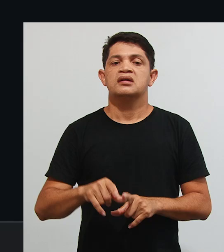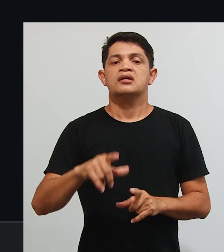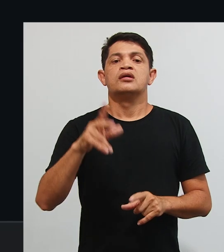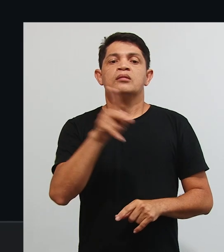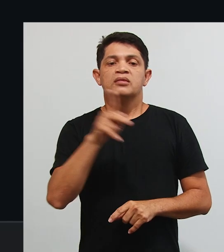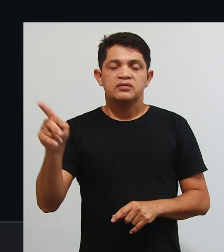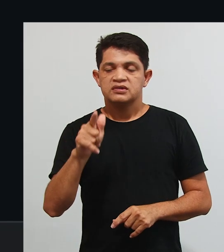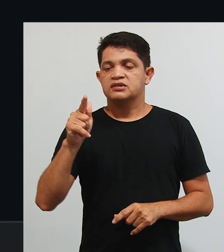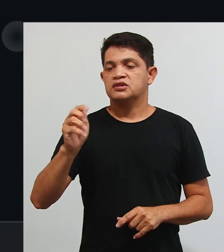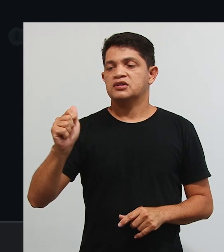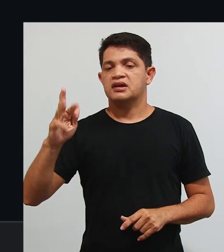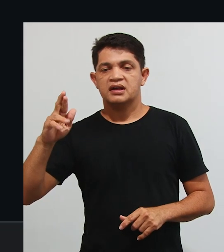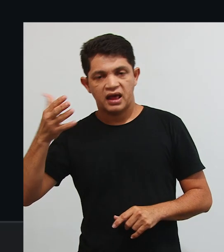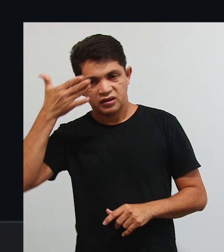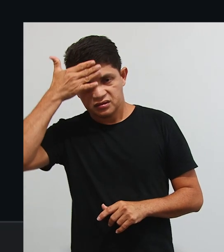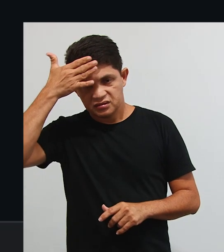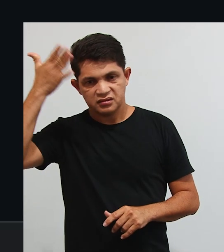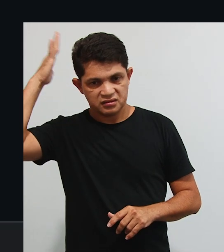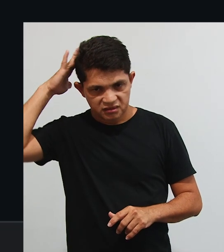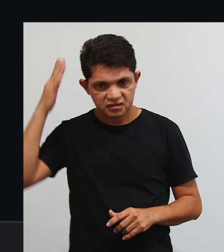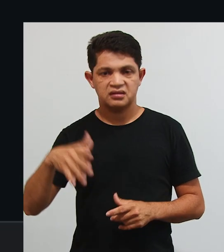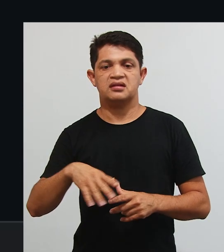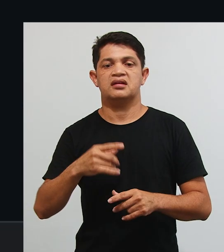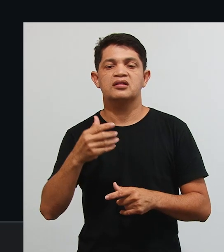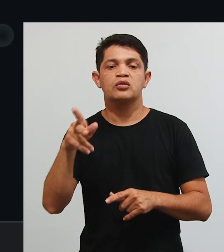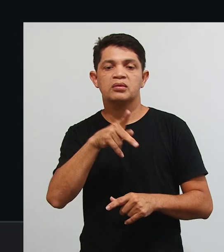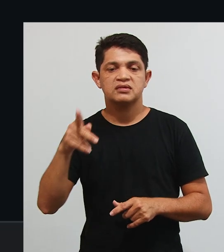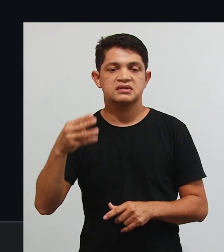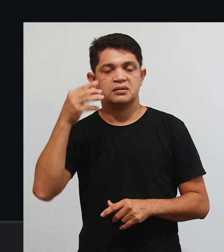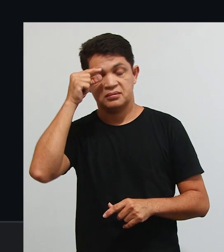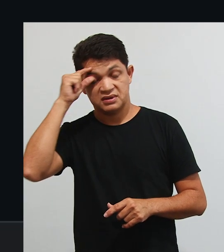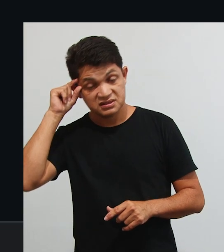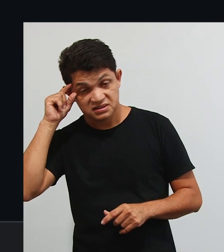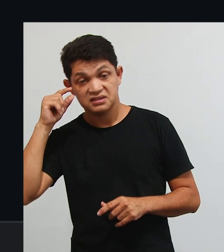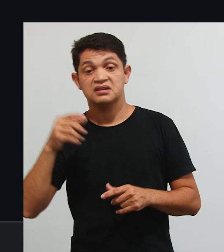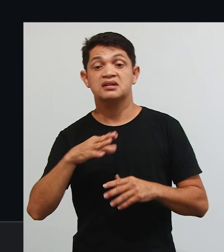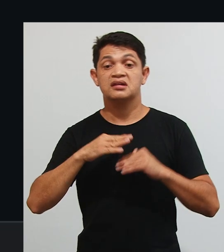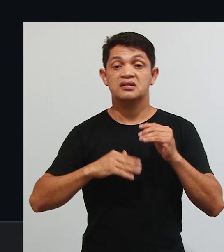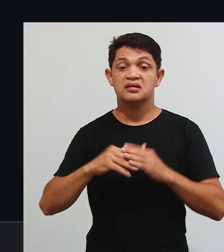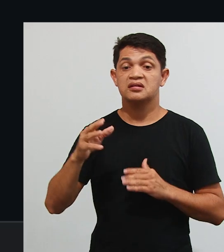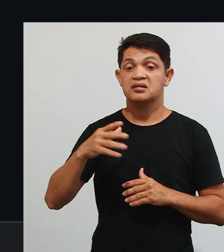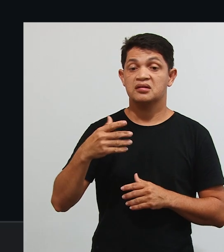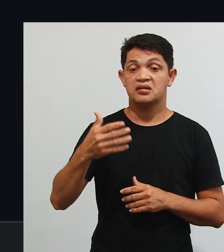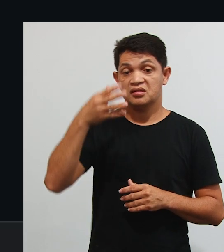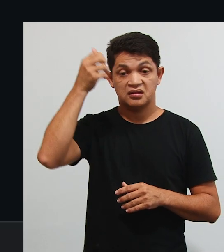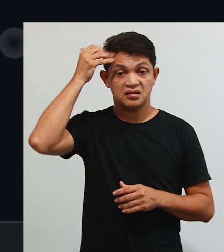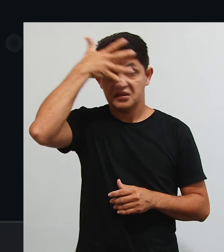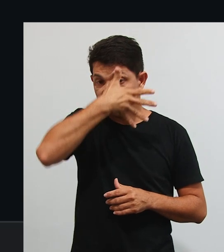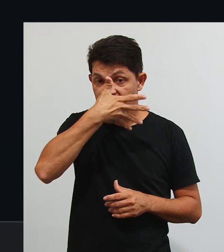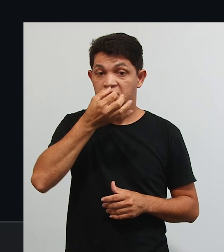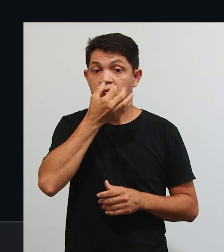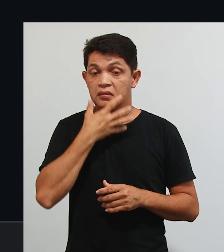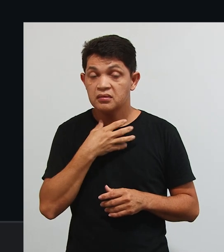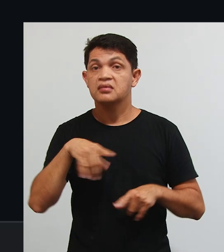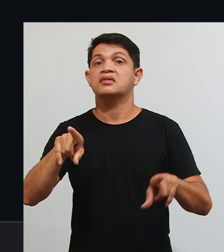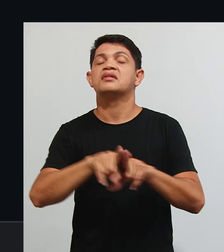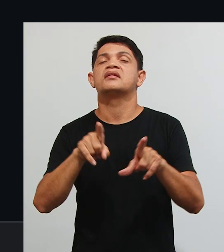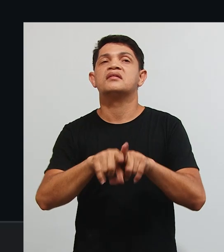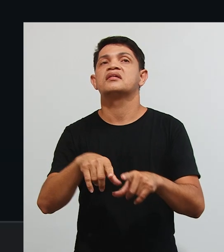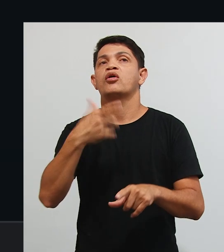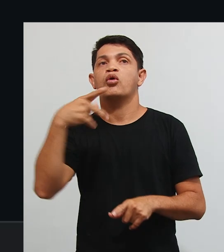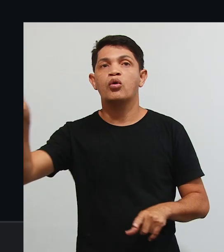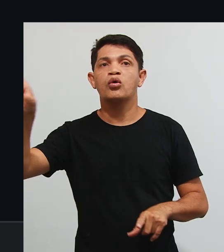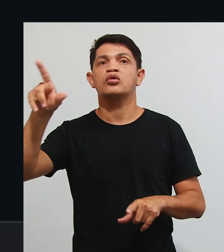professor Geraldo, o professor Marcel e o professor Rafael Nink. Aí a